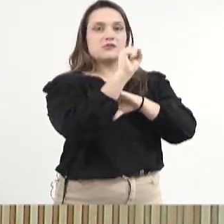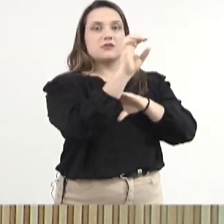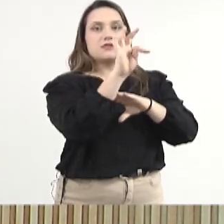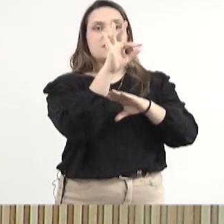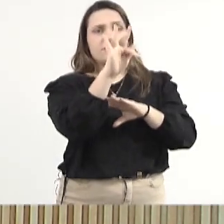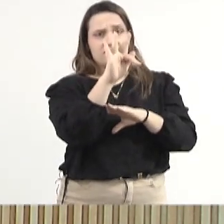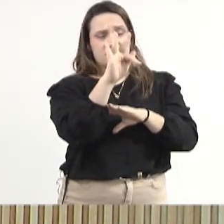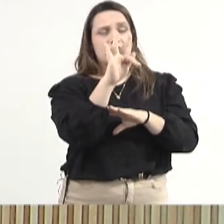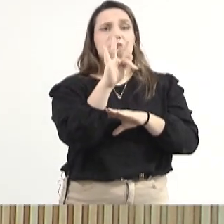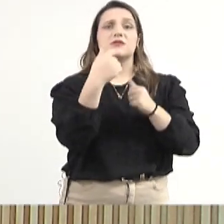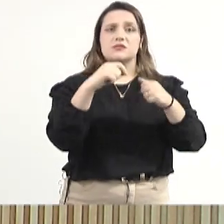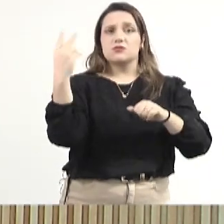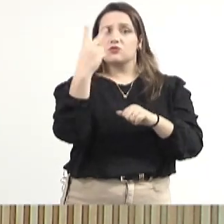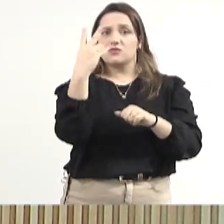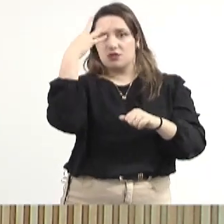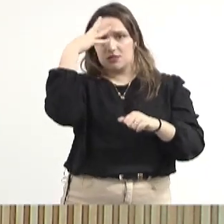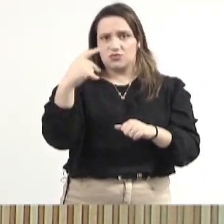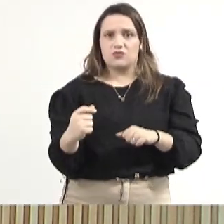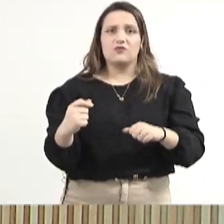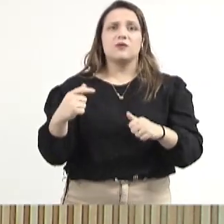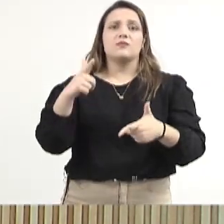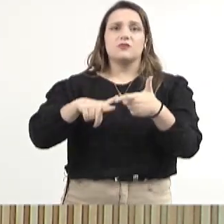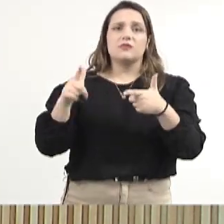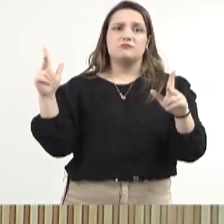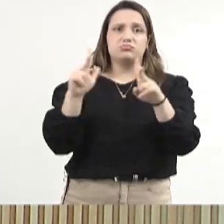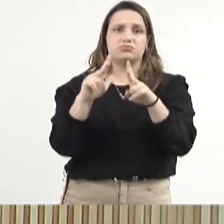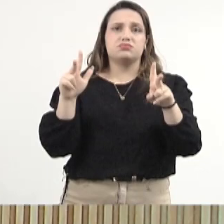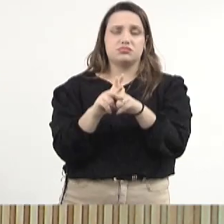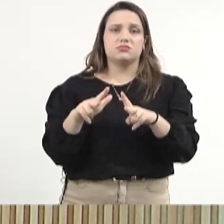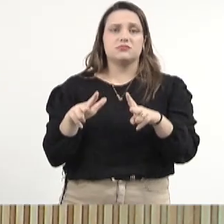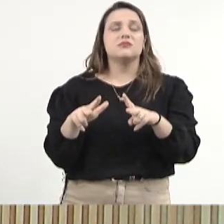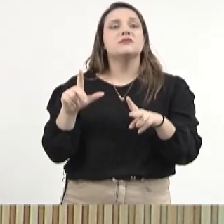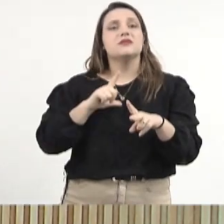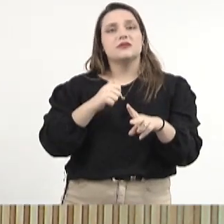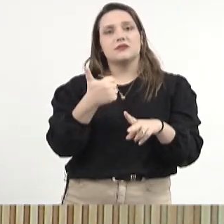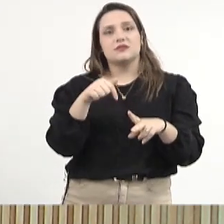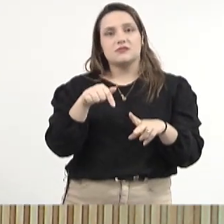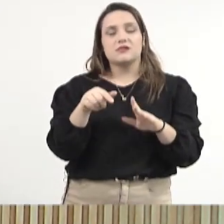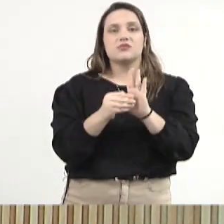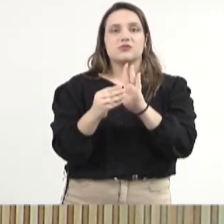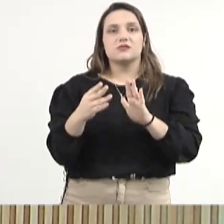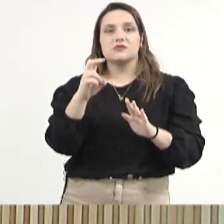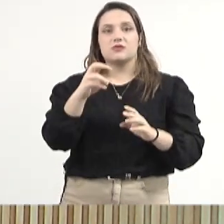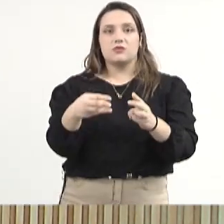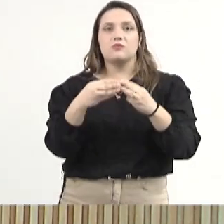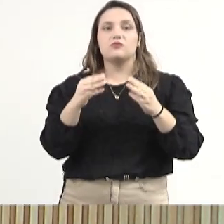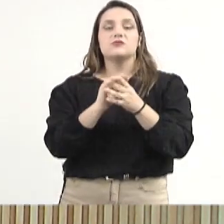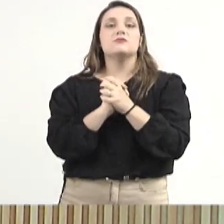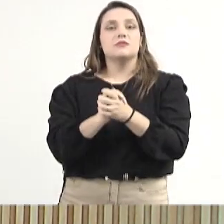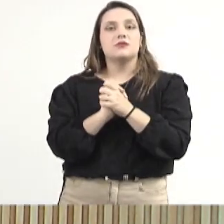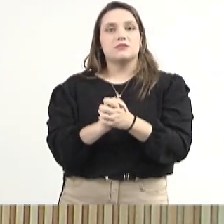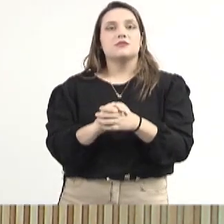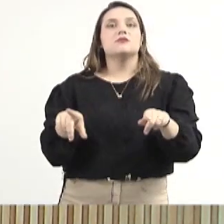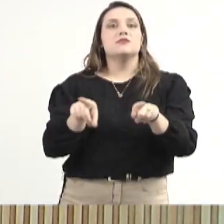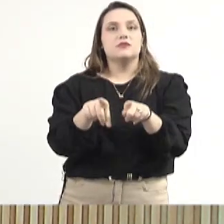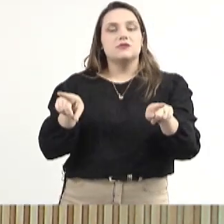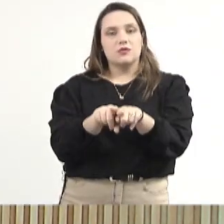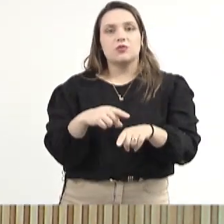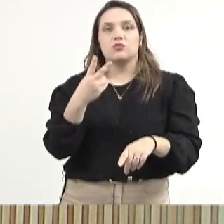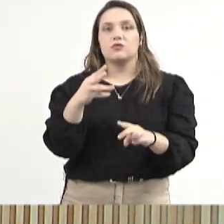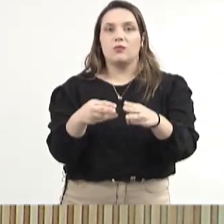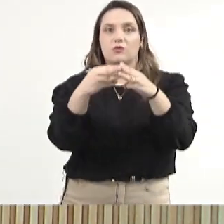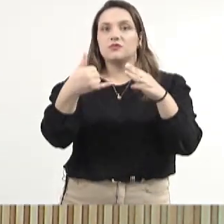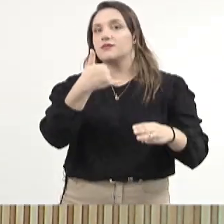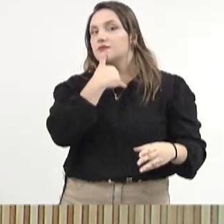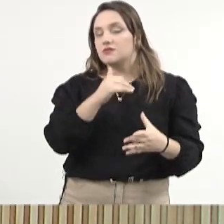se unam em torno de uma solução para o conflito agrário aqui em Mato Grosso do Sul. Então, foram 17 indicações, 5 moções de congratulação e 2 moções